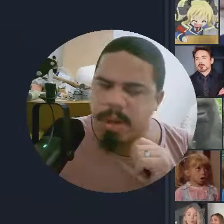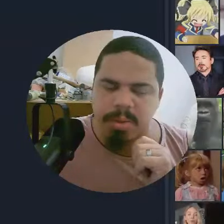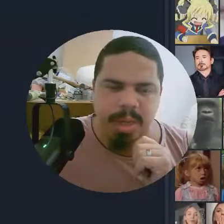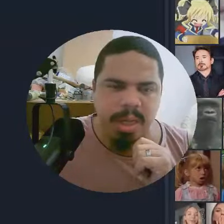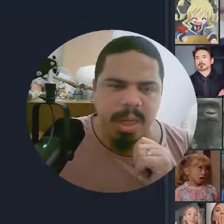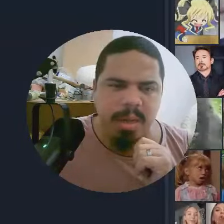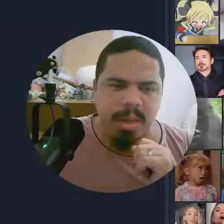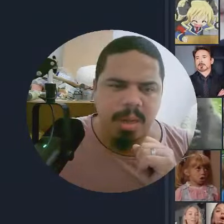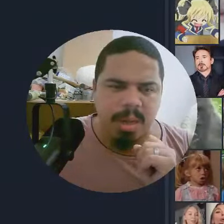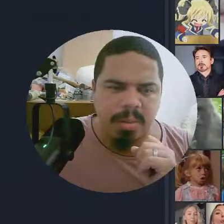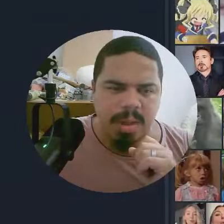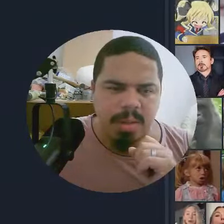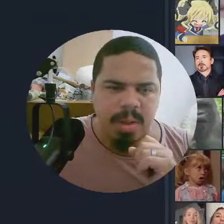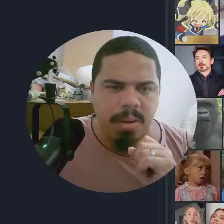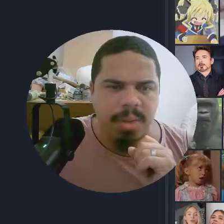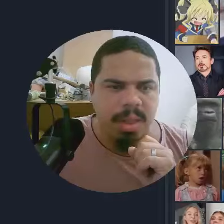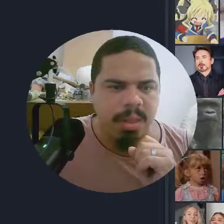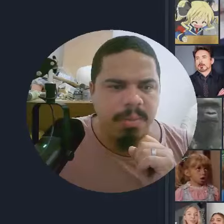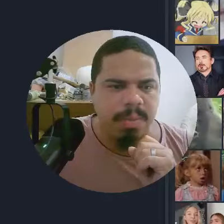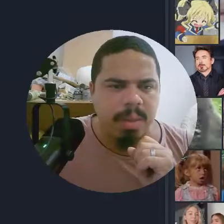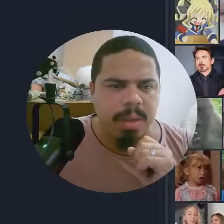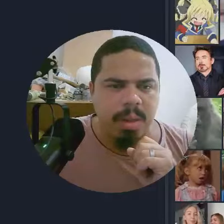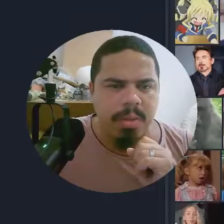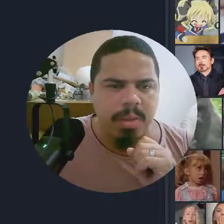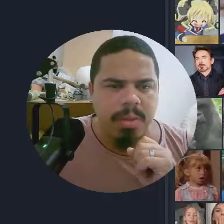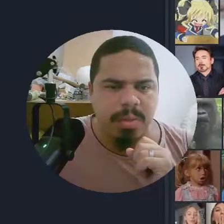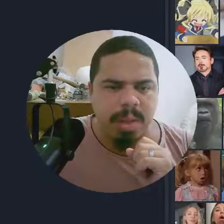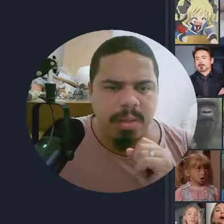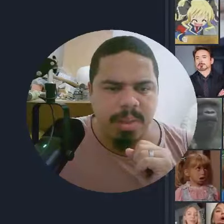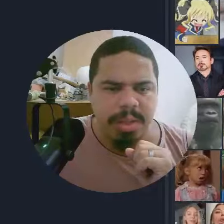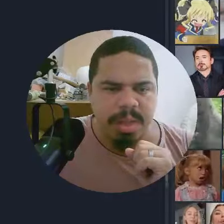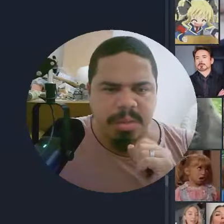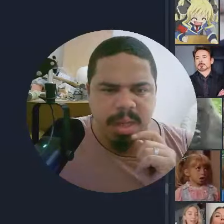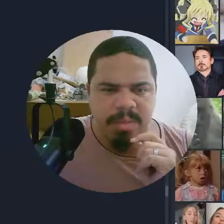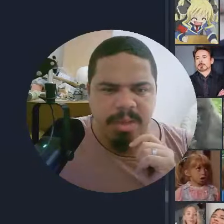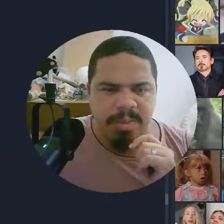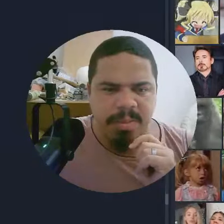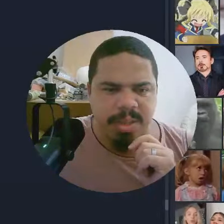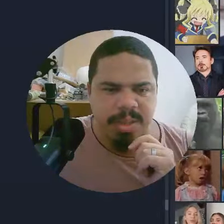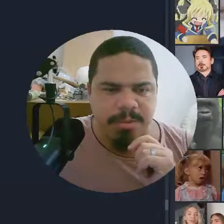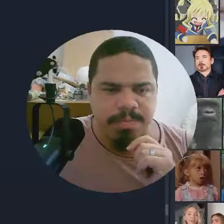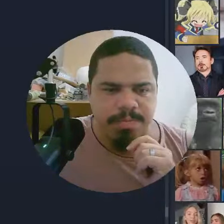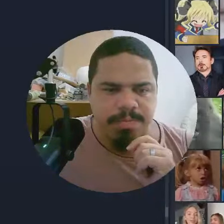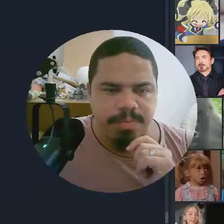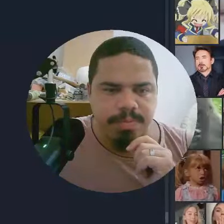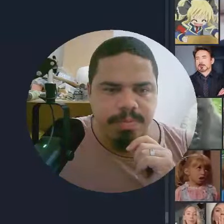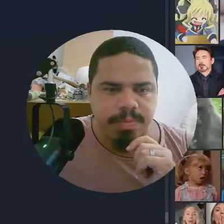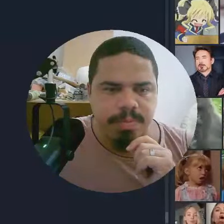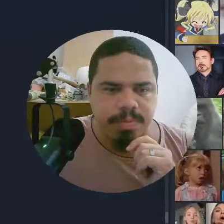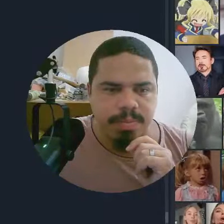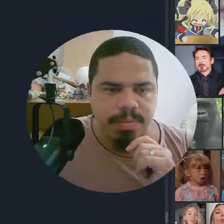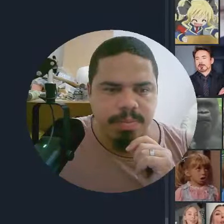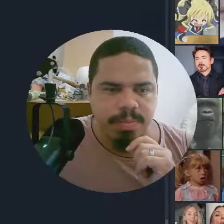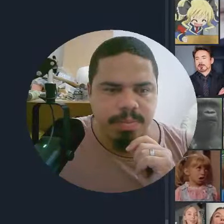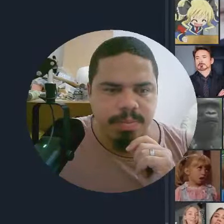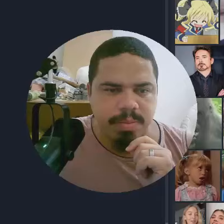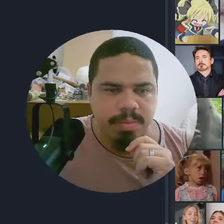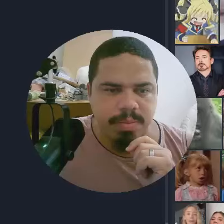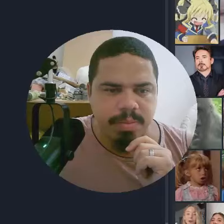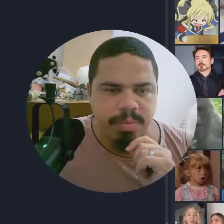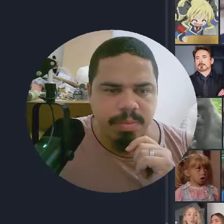do Elton aqui, né? Ele mandou um áudio aqui. Eu não vou achar, não. Tá aqui para baixo.